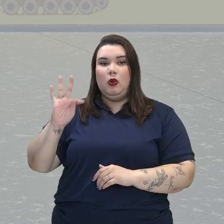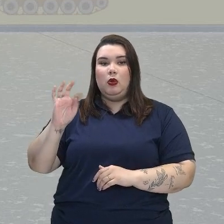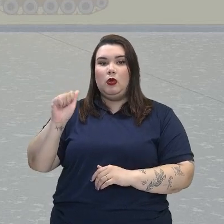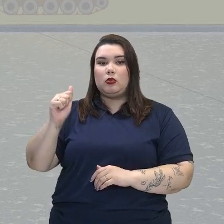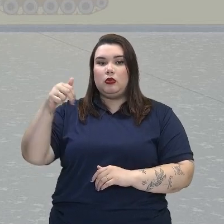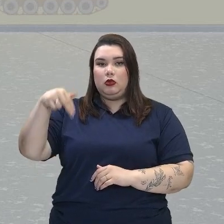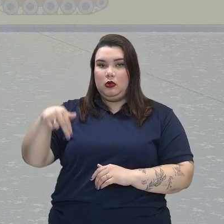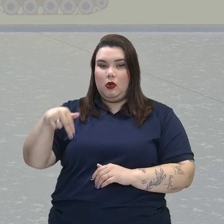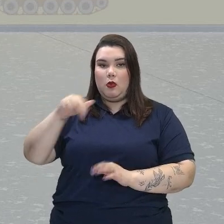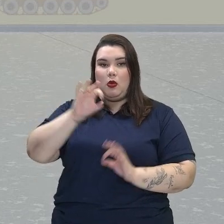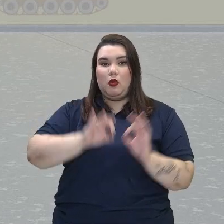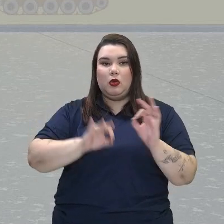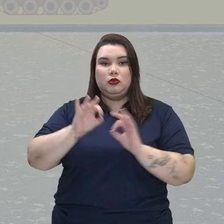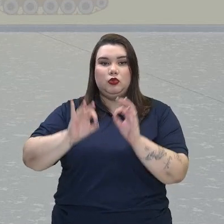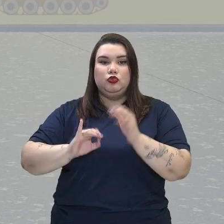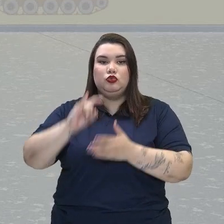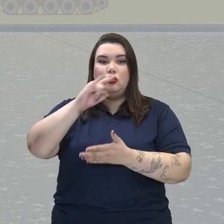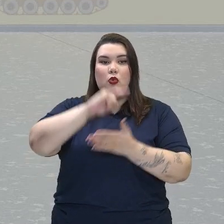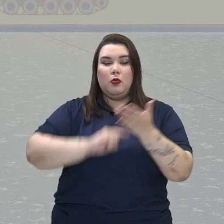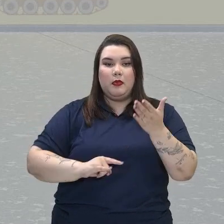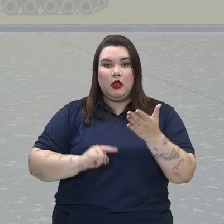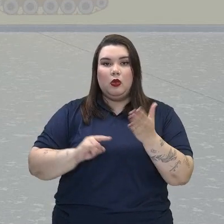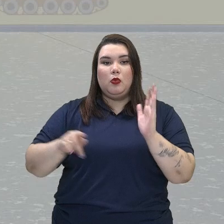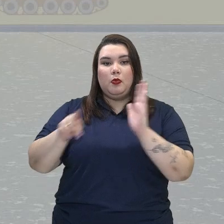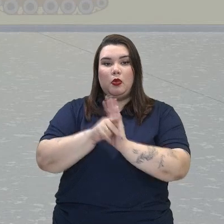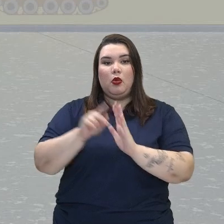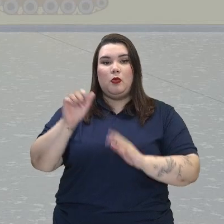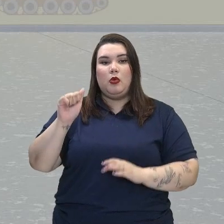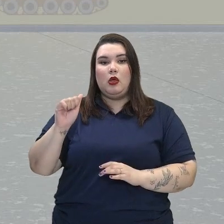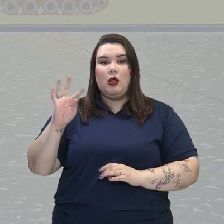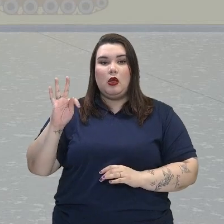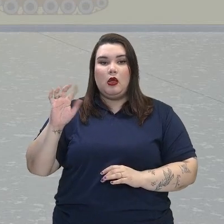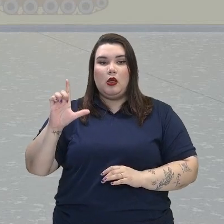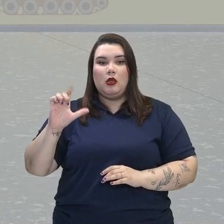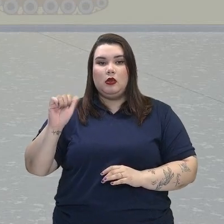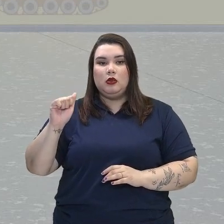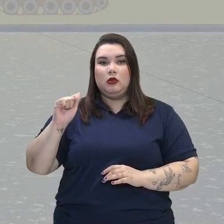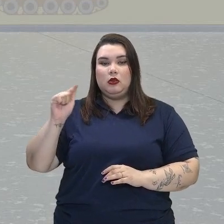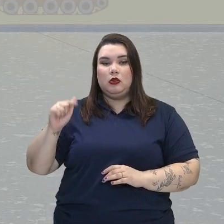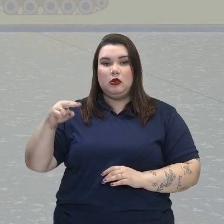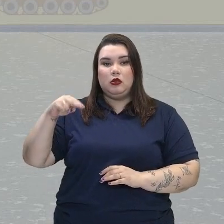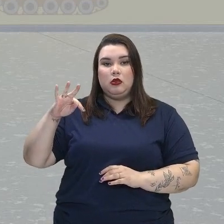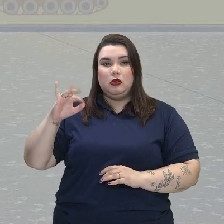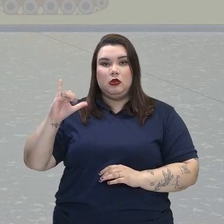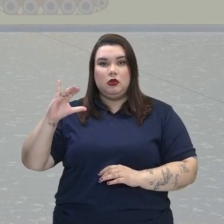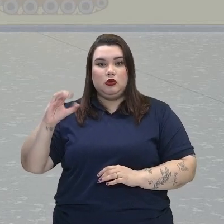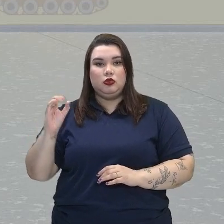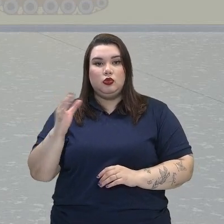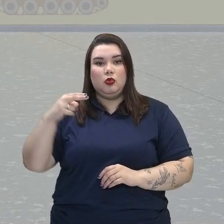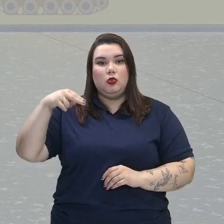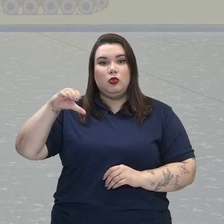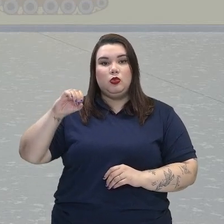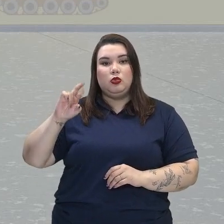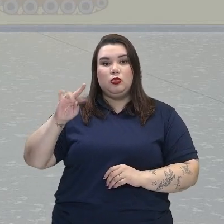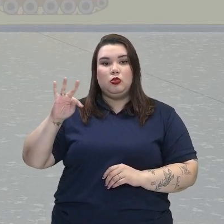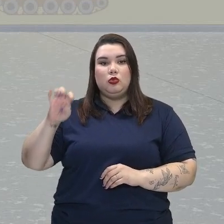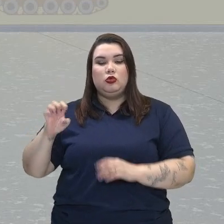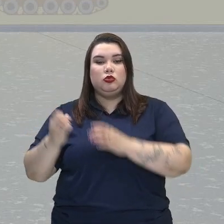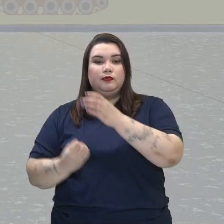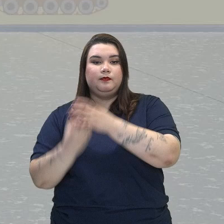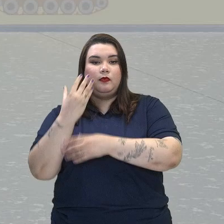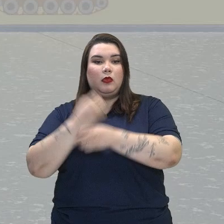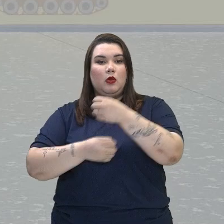Organização do Tratado do Atlântico Norte, que foi criado no ano de 1949 e consiste